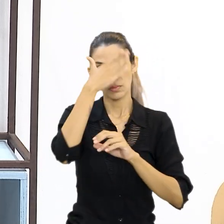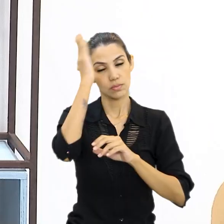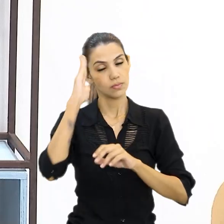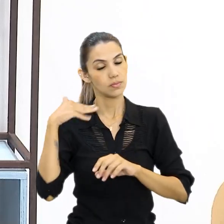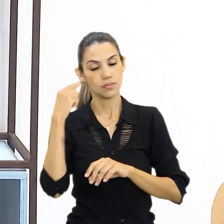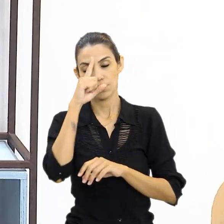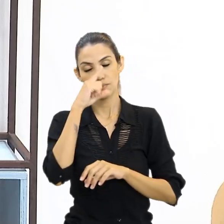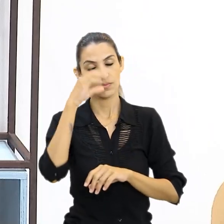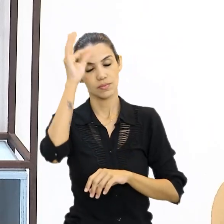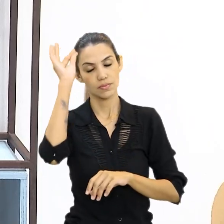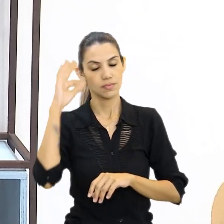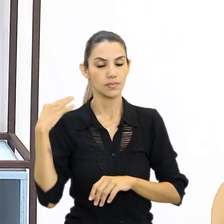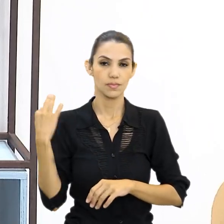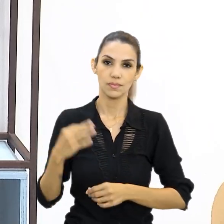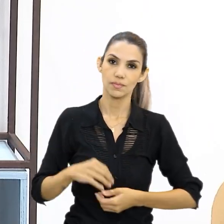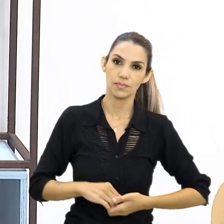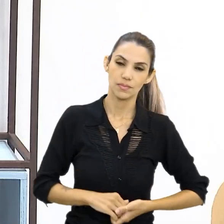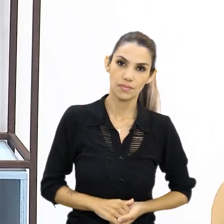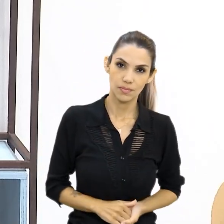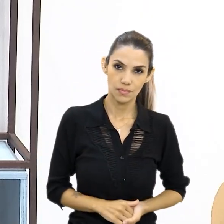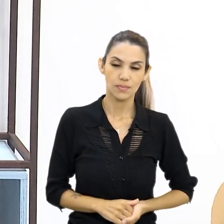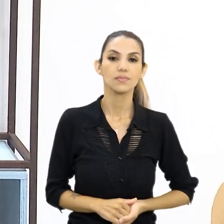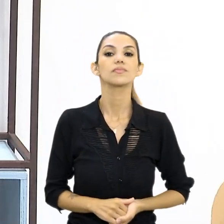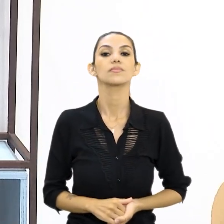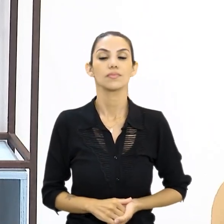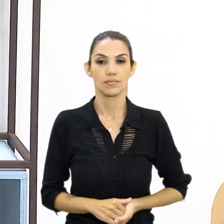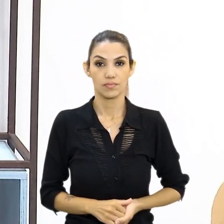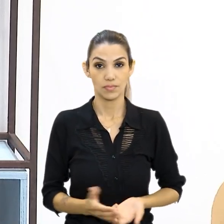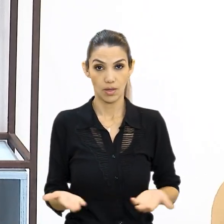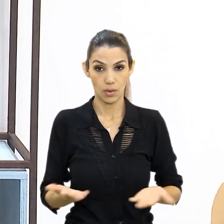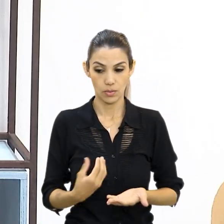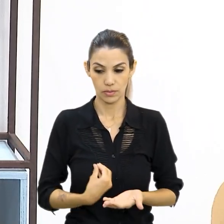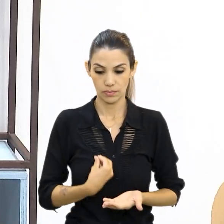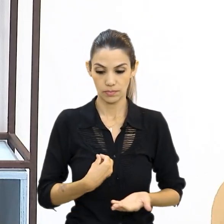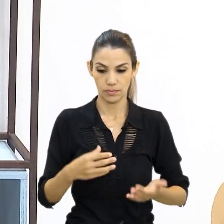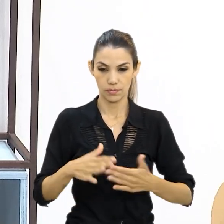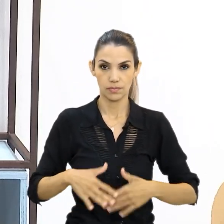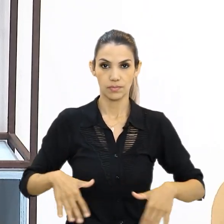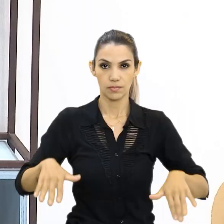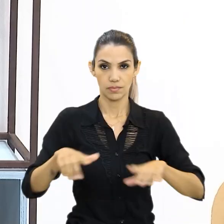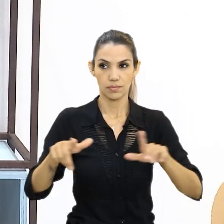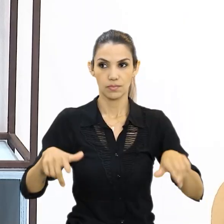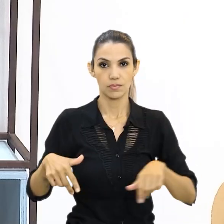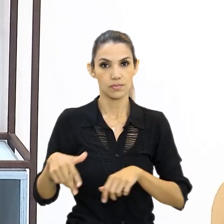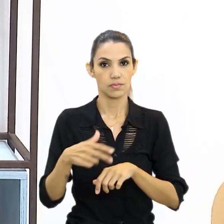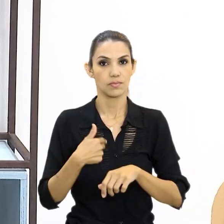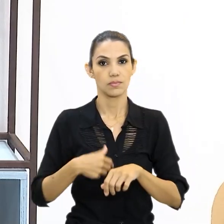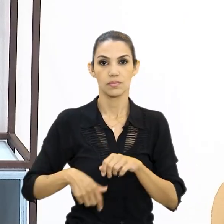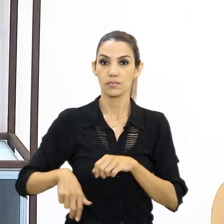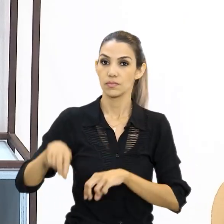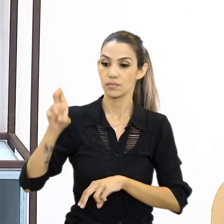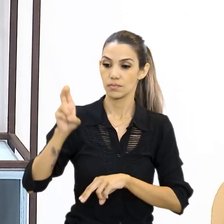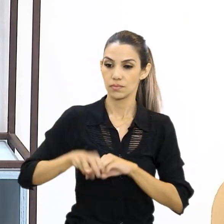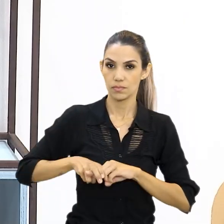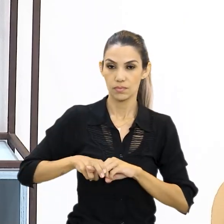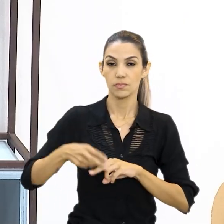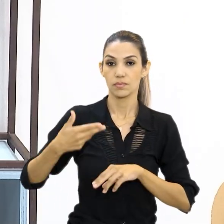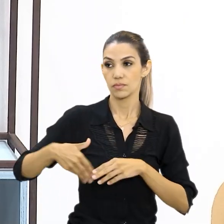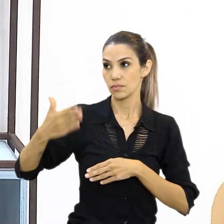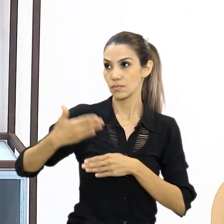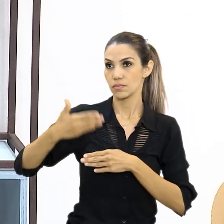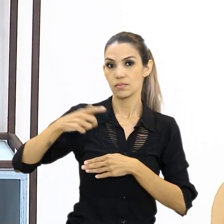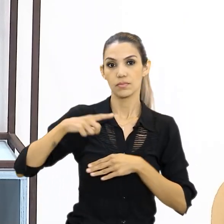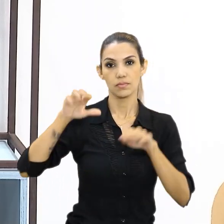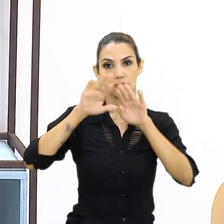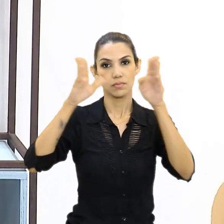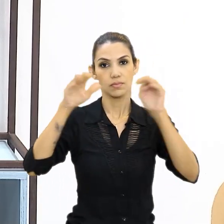loiras, lisos e abaixo dos ombros. Nesse primeiro momento do programa, eu estou sentado em uma cadeira e atrás de mim tem uma